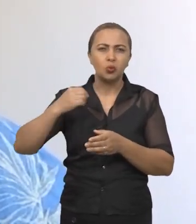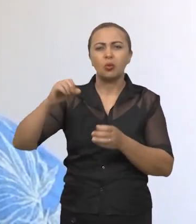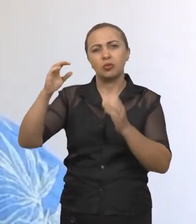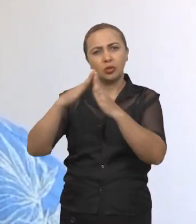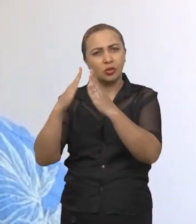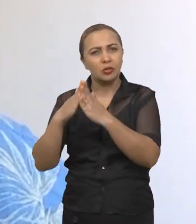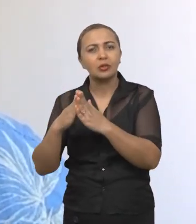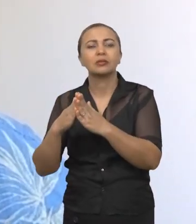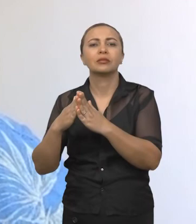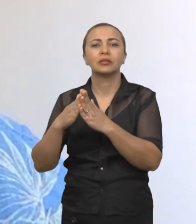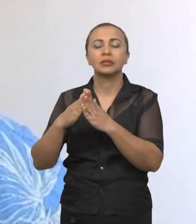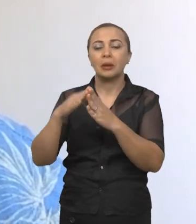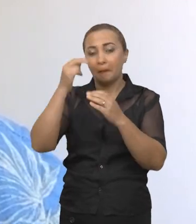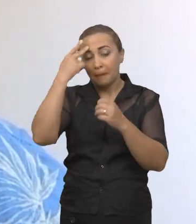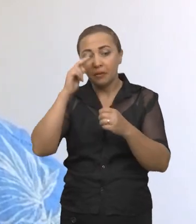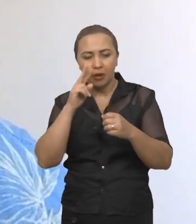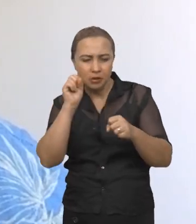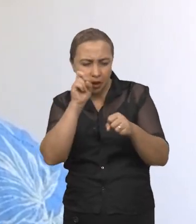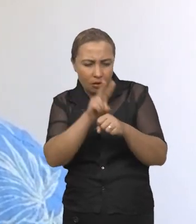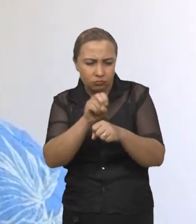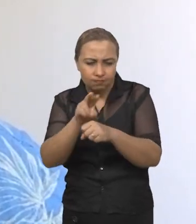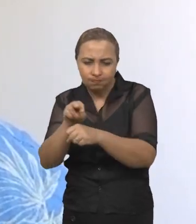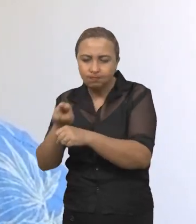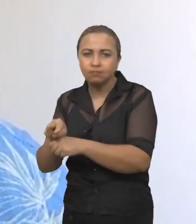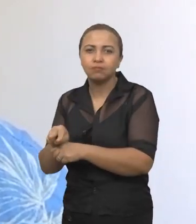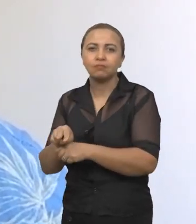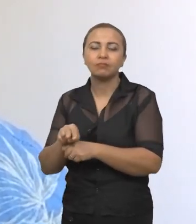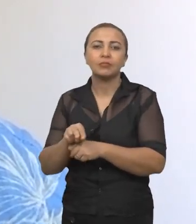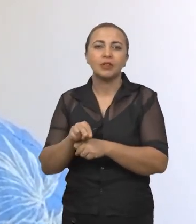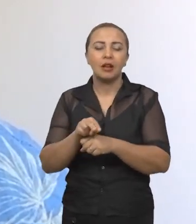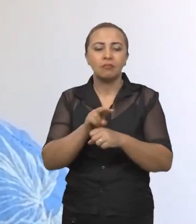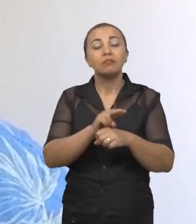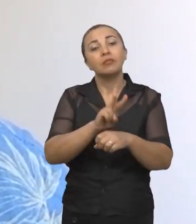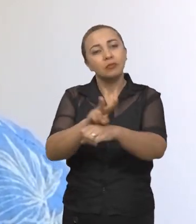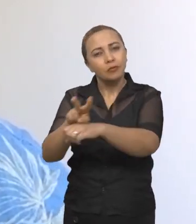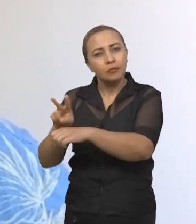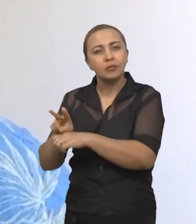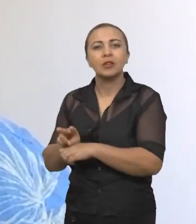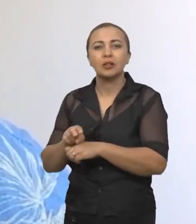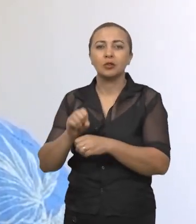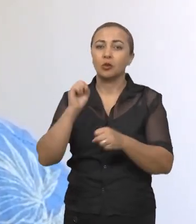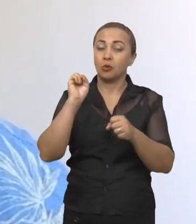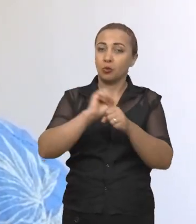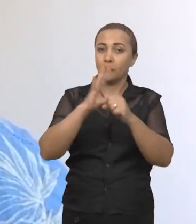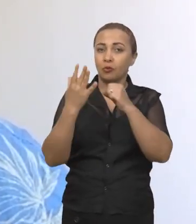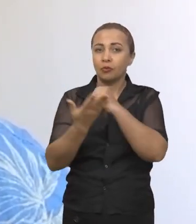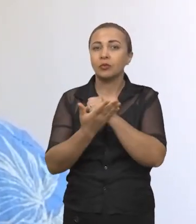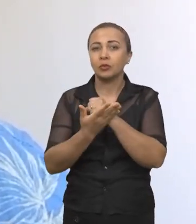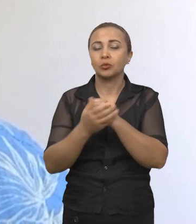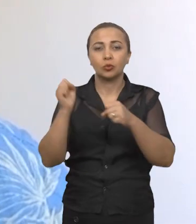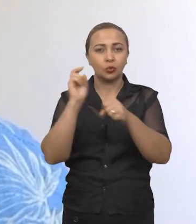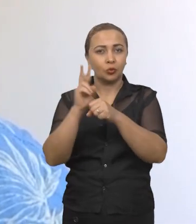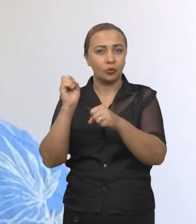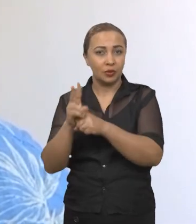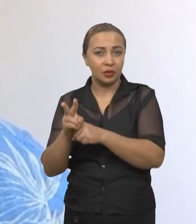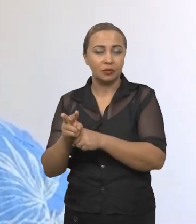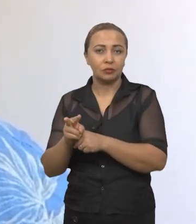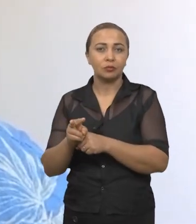para que a gente possa fazer um monitoramento da presença do COVID, do SARS-CoV, desculpa, né, do vírus,